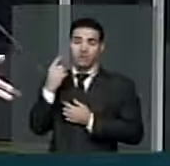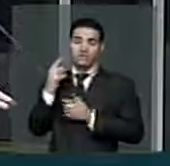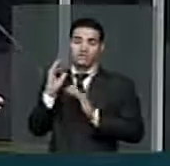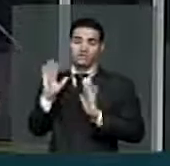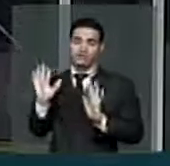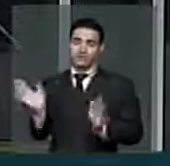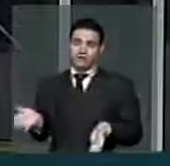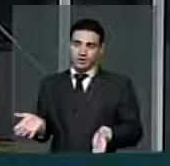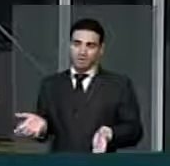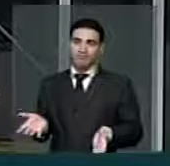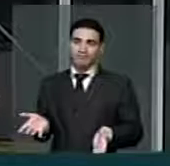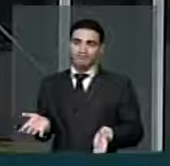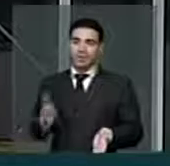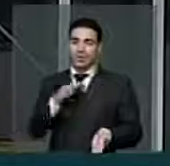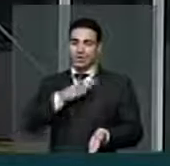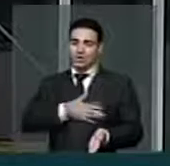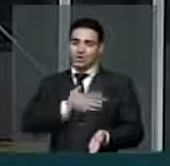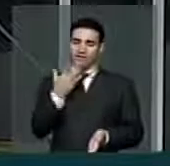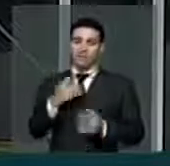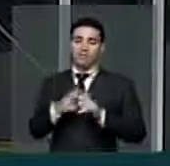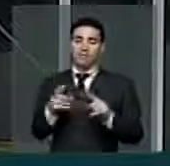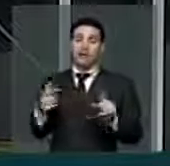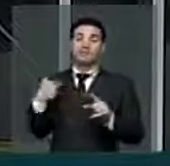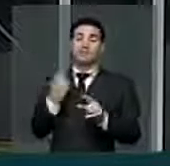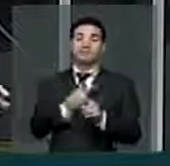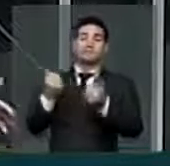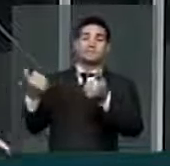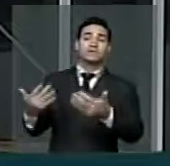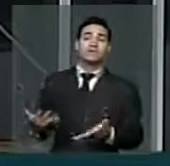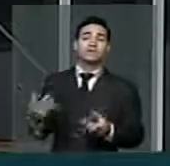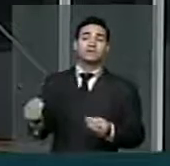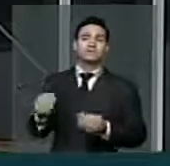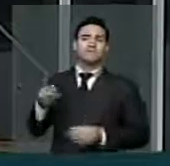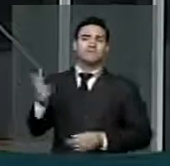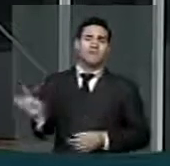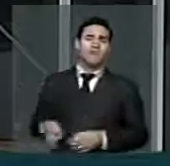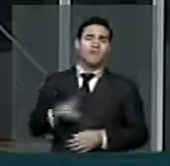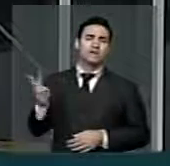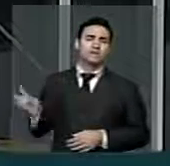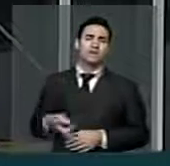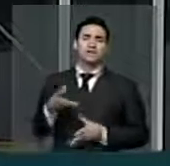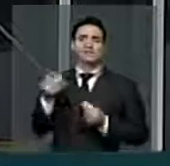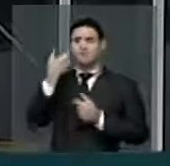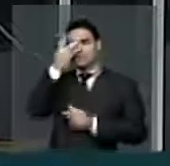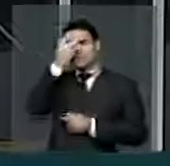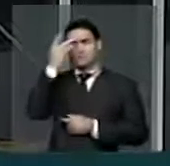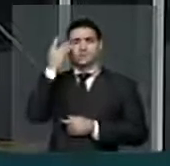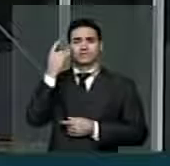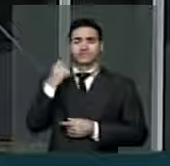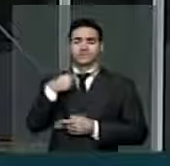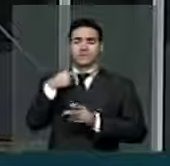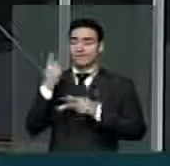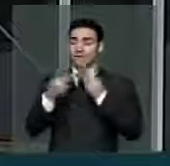de milhares, nós estamos falando de dezenas de milhares, nós estamos falando de